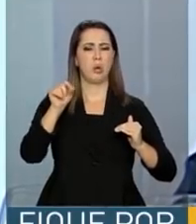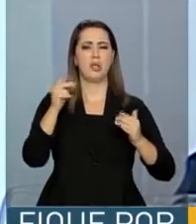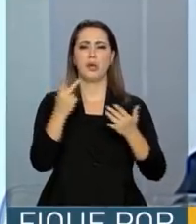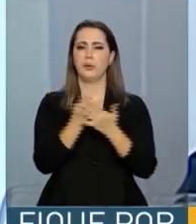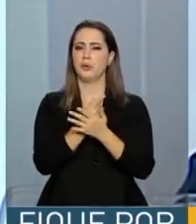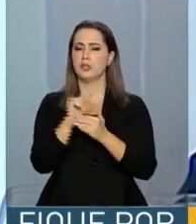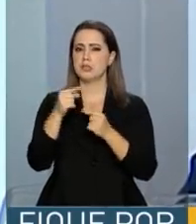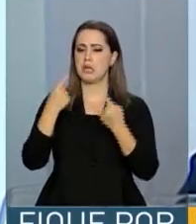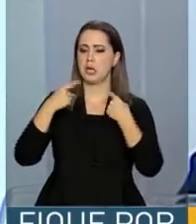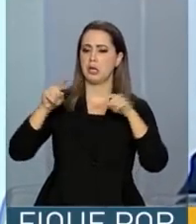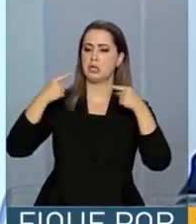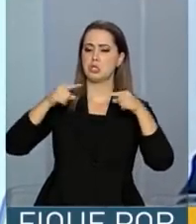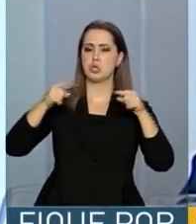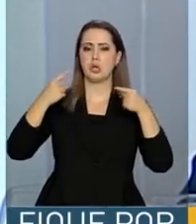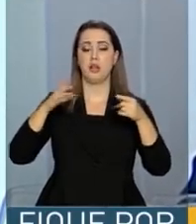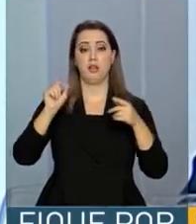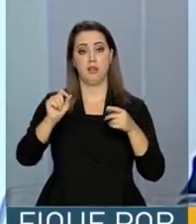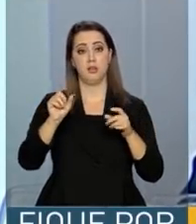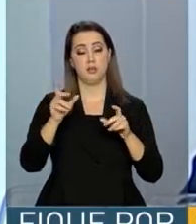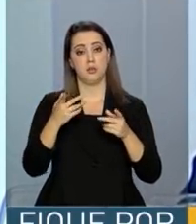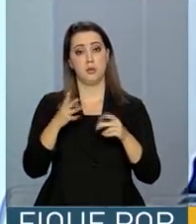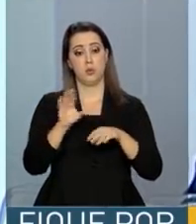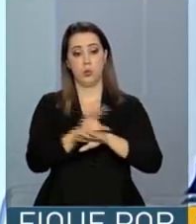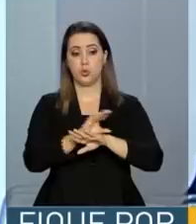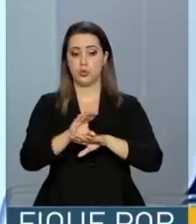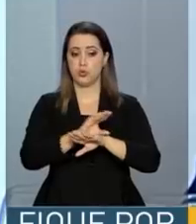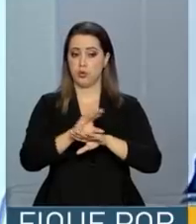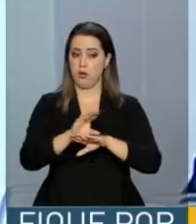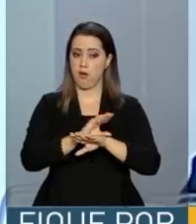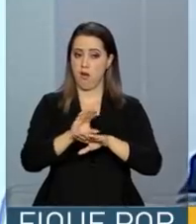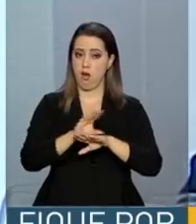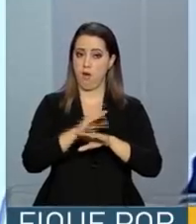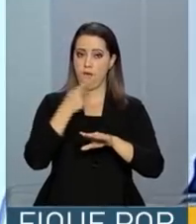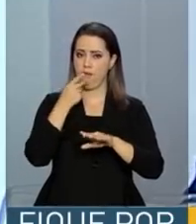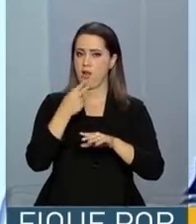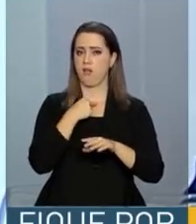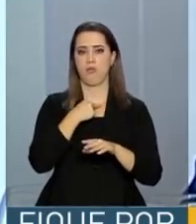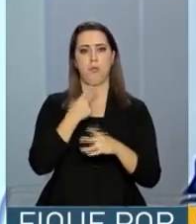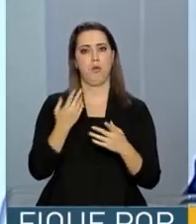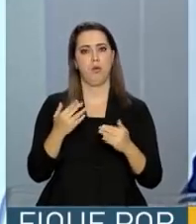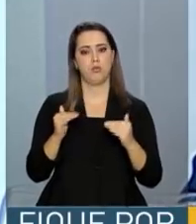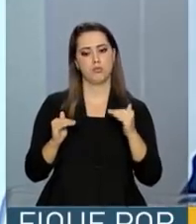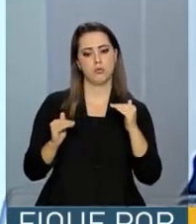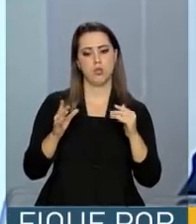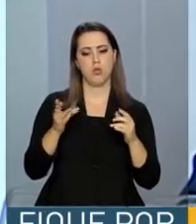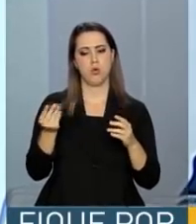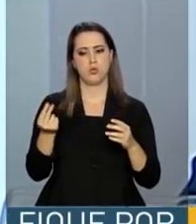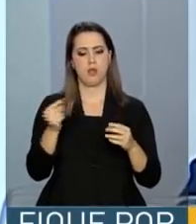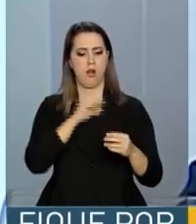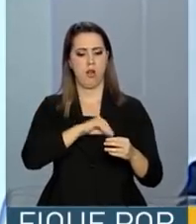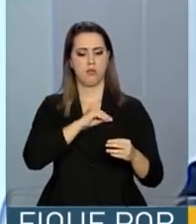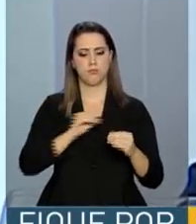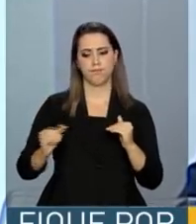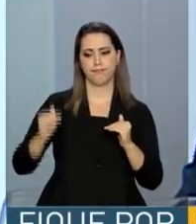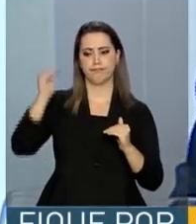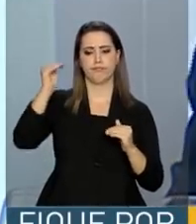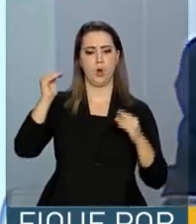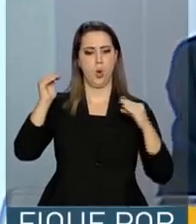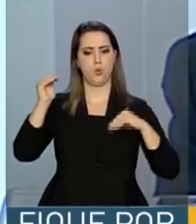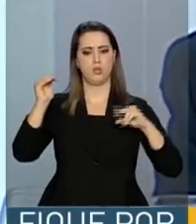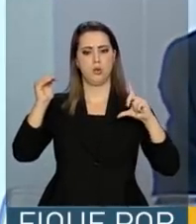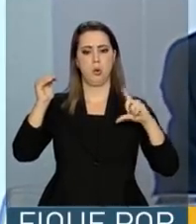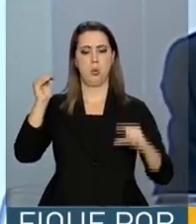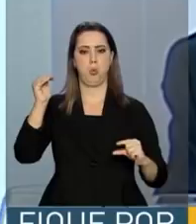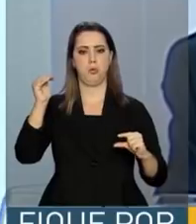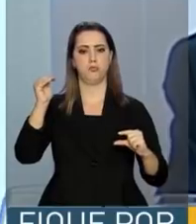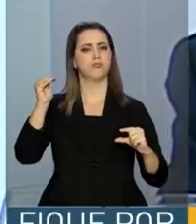é cadu é impedido pelo texto constitucional mas eu voto contra porque eu sou a favor dos privilégios ou